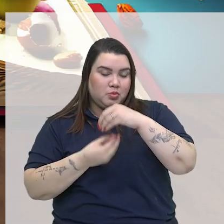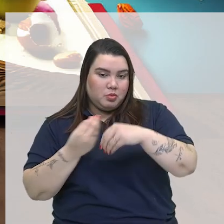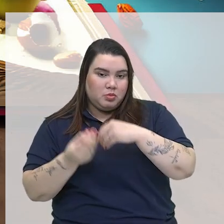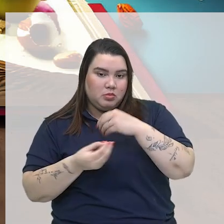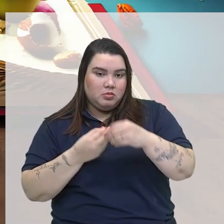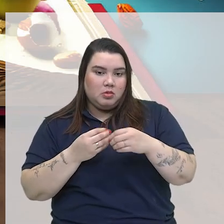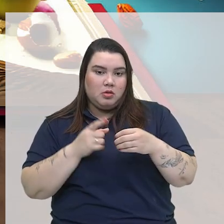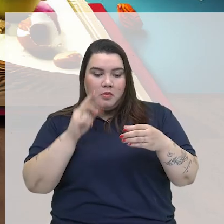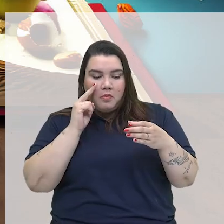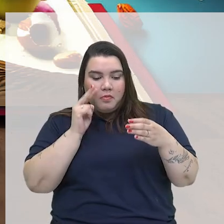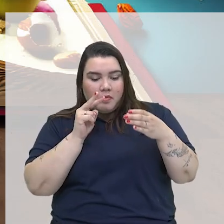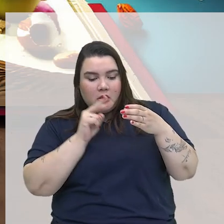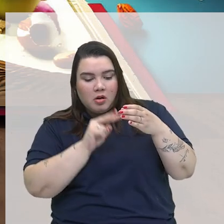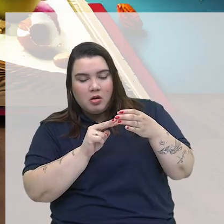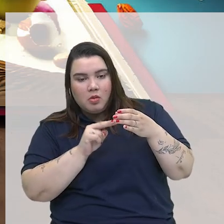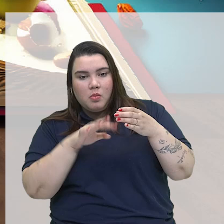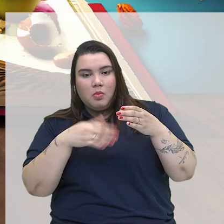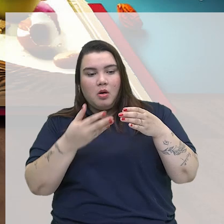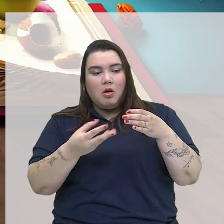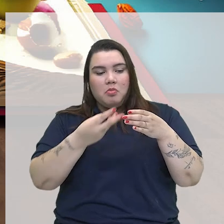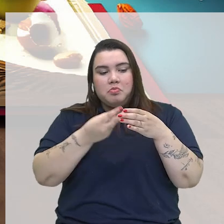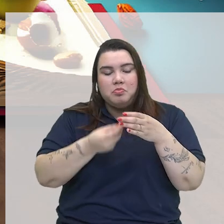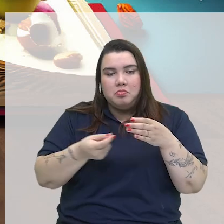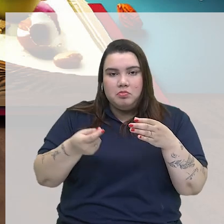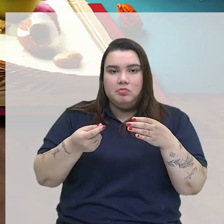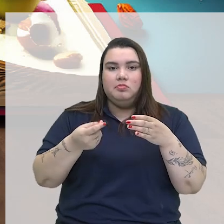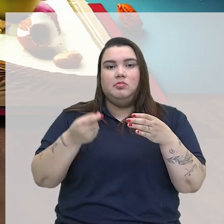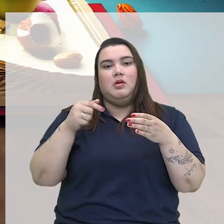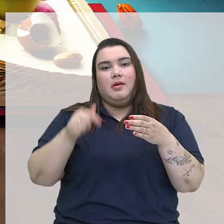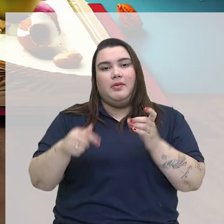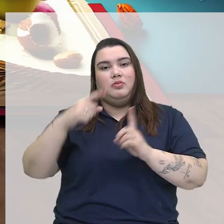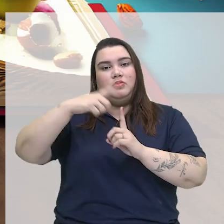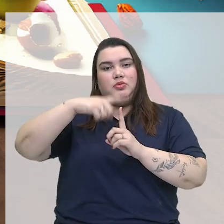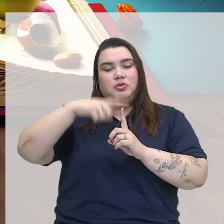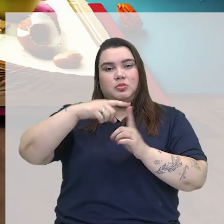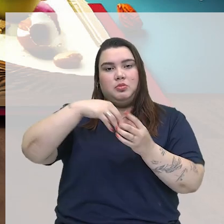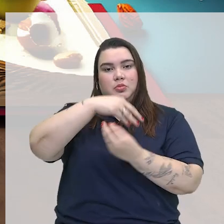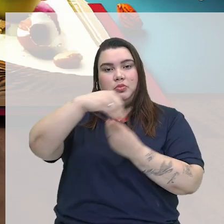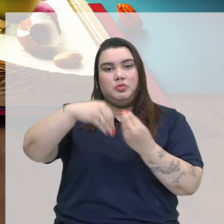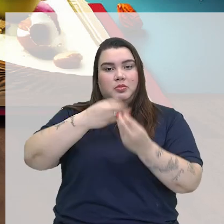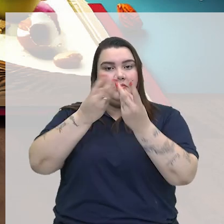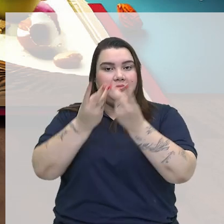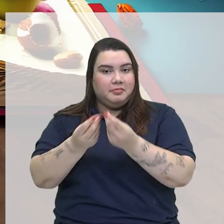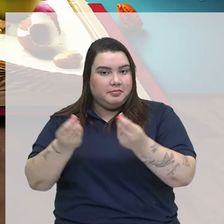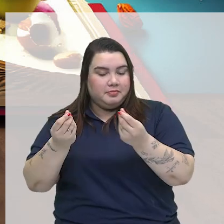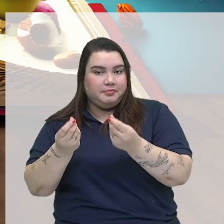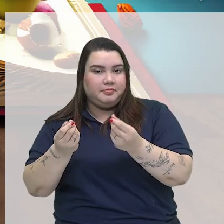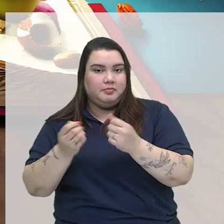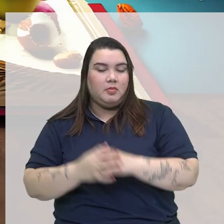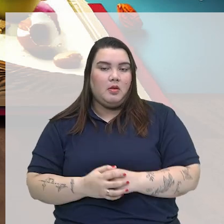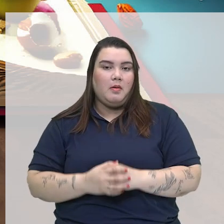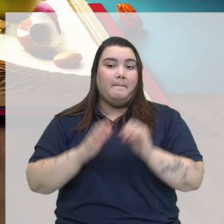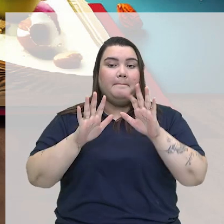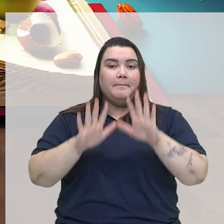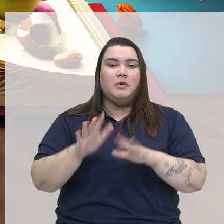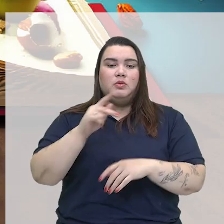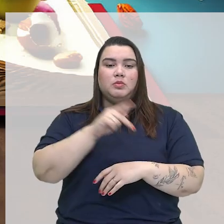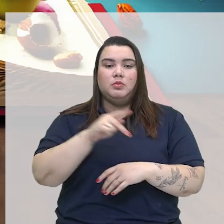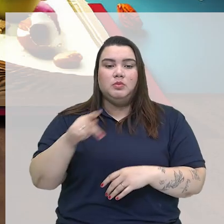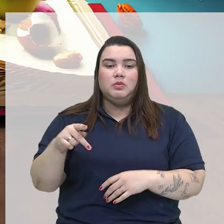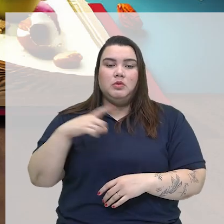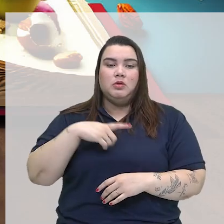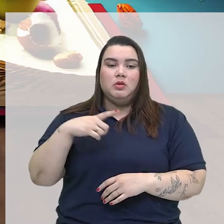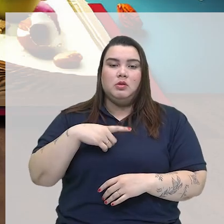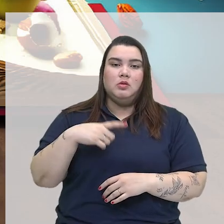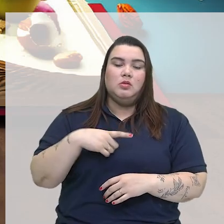mistura eles, você não consegue distinguir o que é. Então, essa aí é a mistura homogênea. Mas, professora,